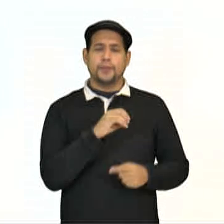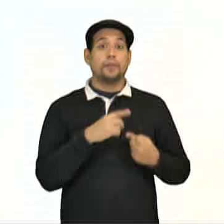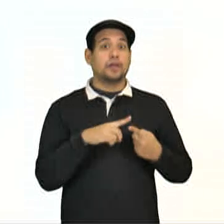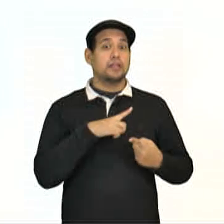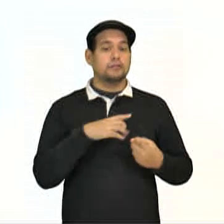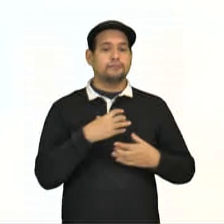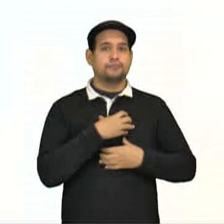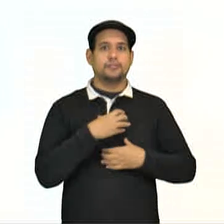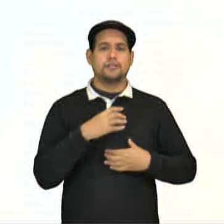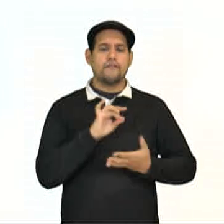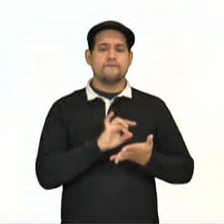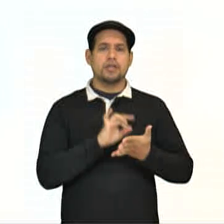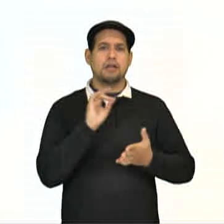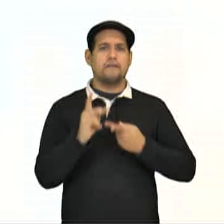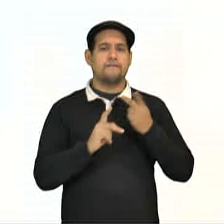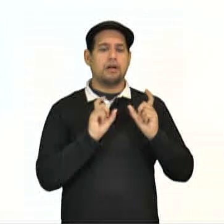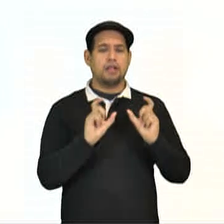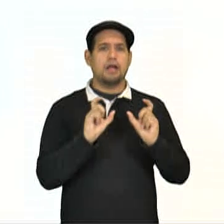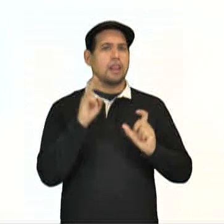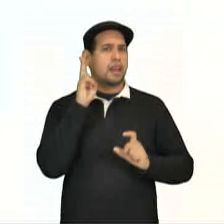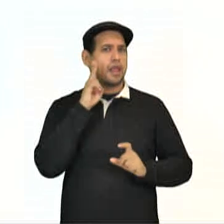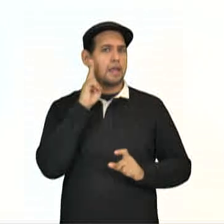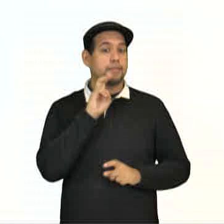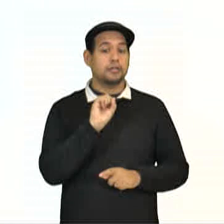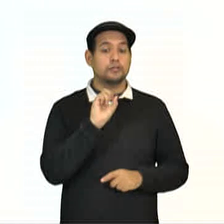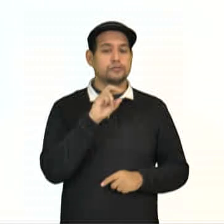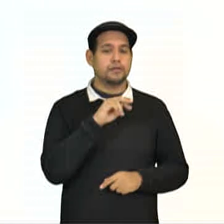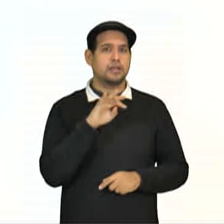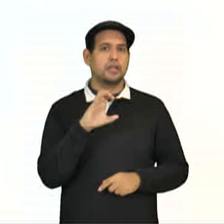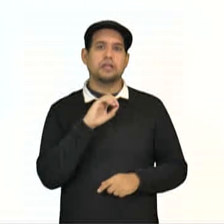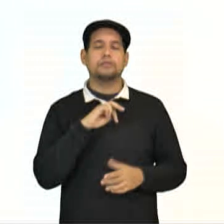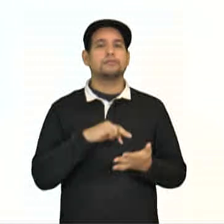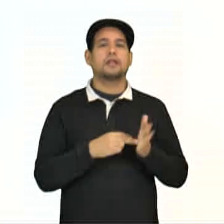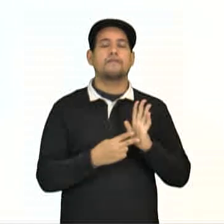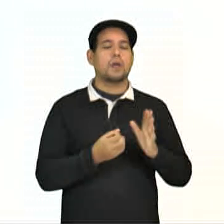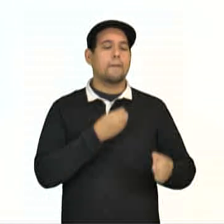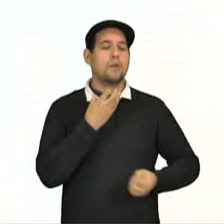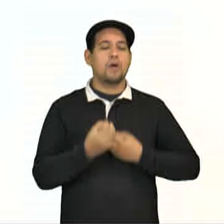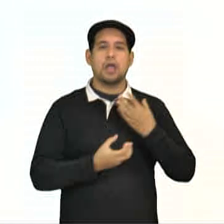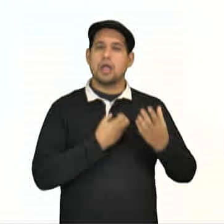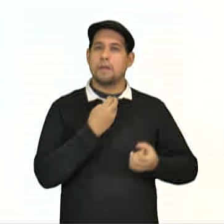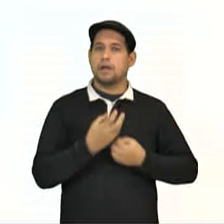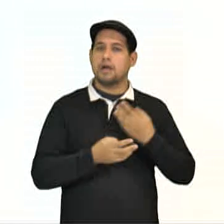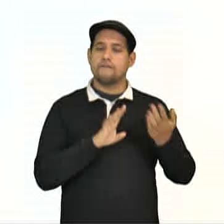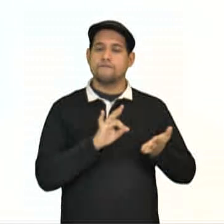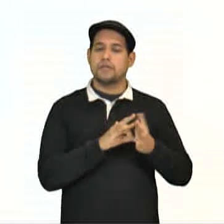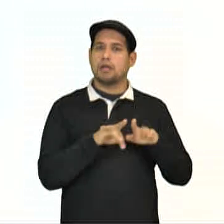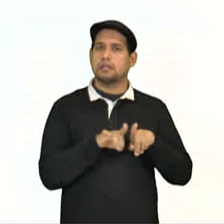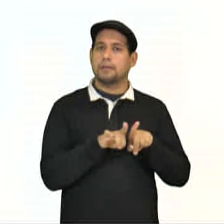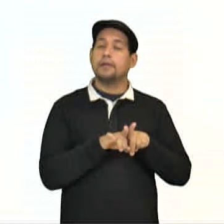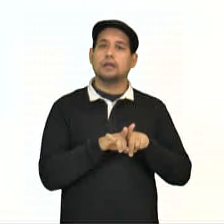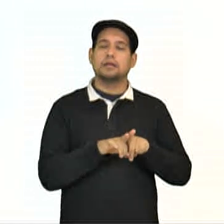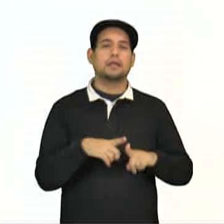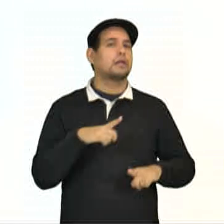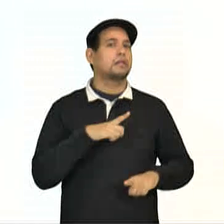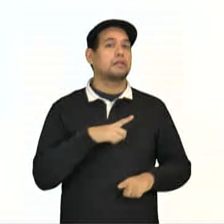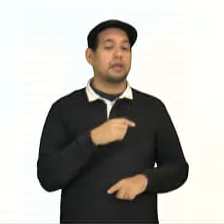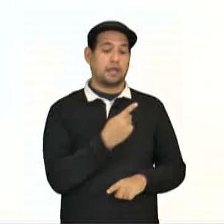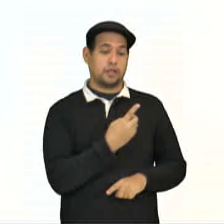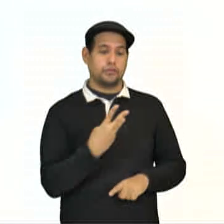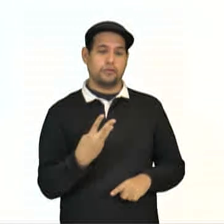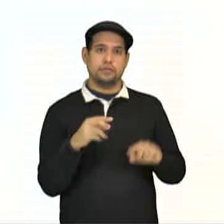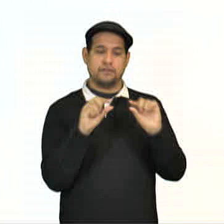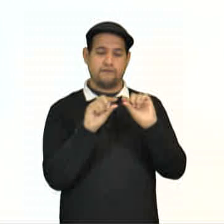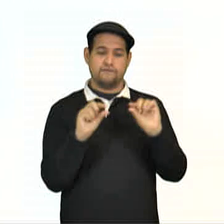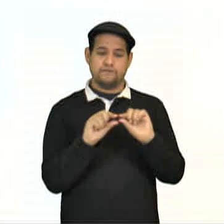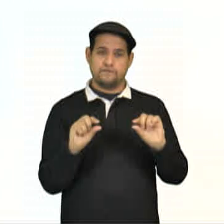possui uma forma fixa. Lembra que eu falei? Os sonetos são poemas de formas fixas. Ele tem 14